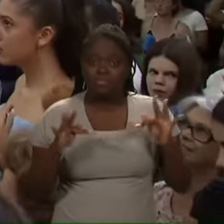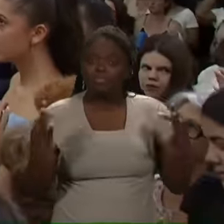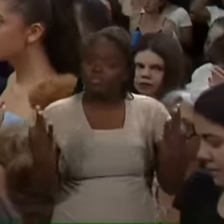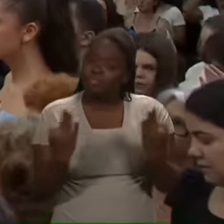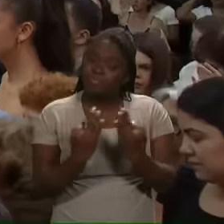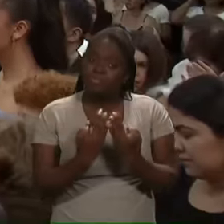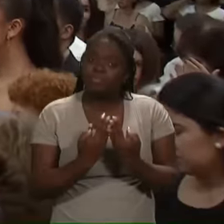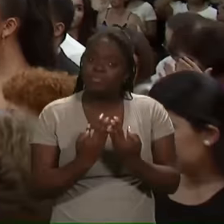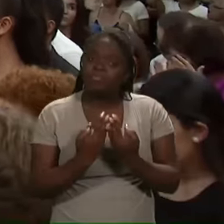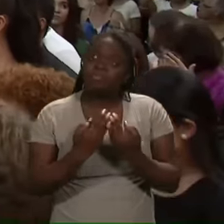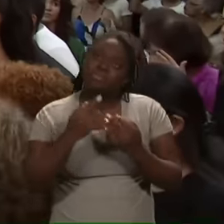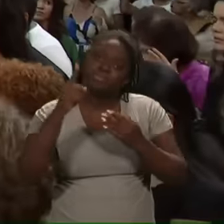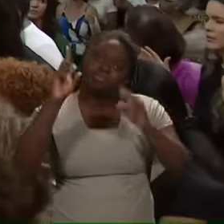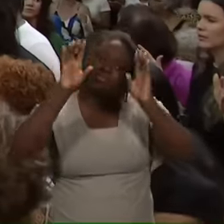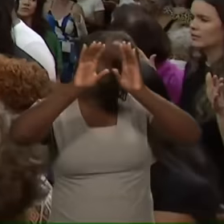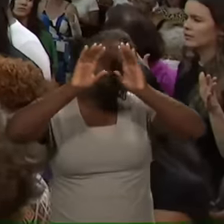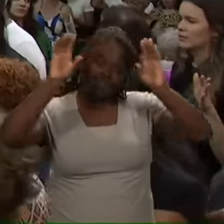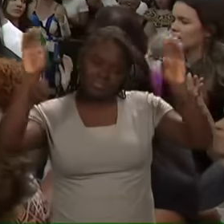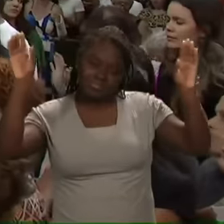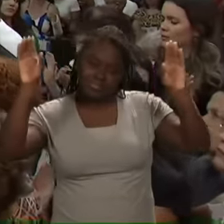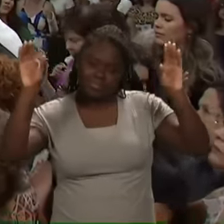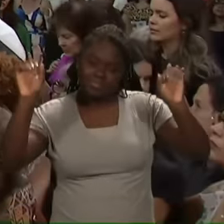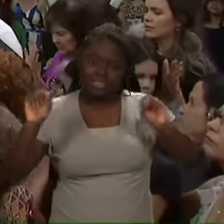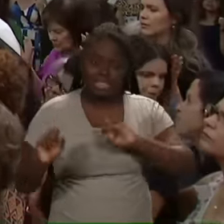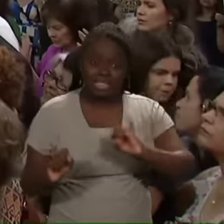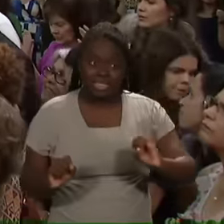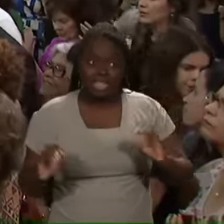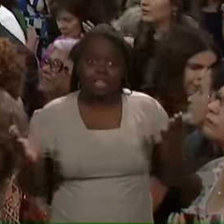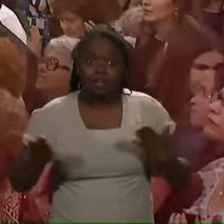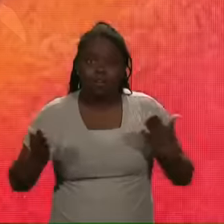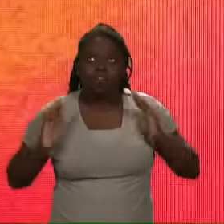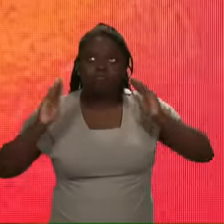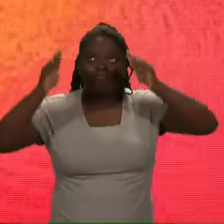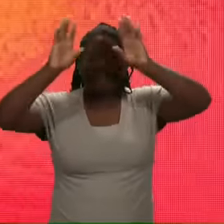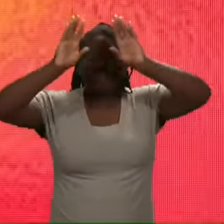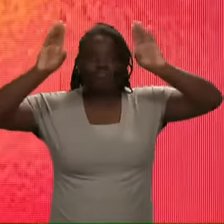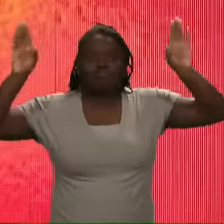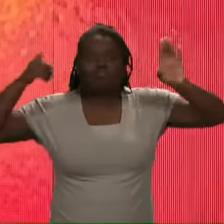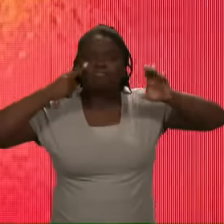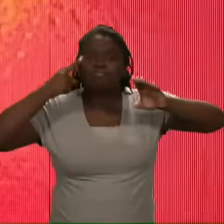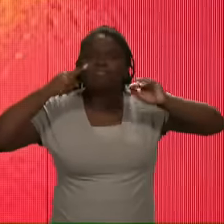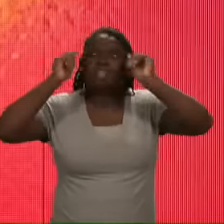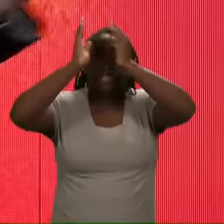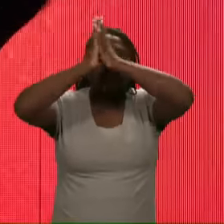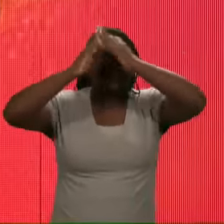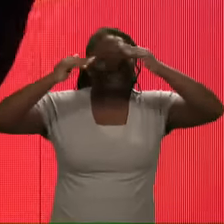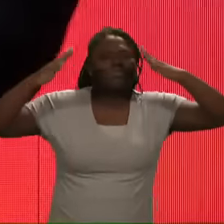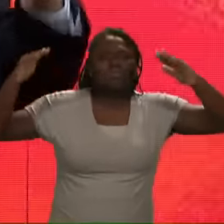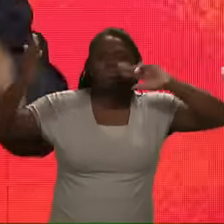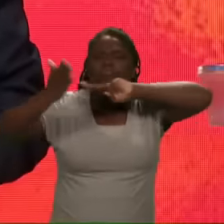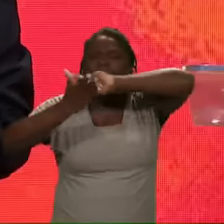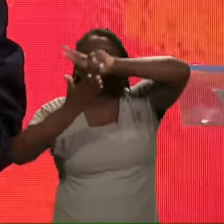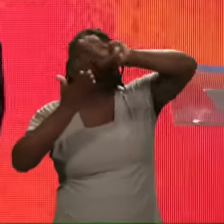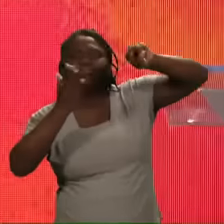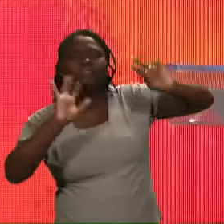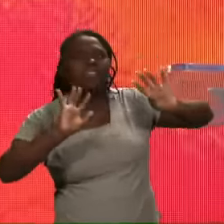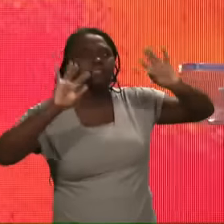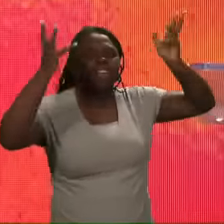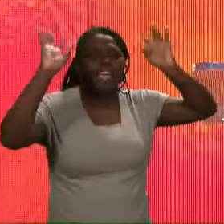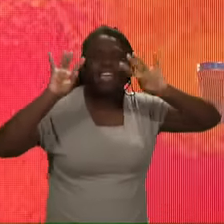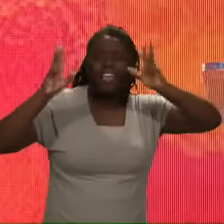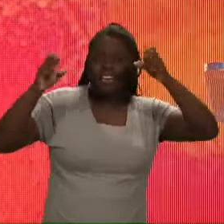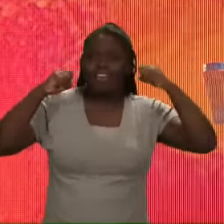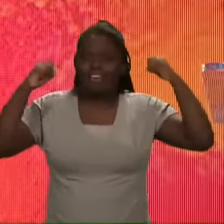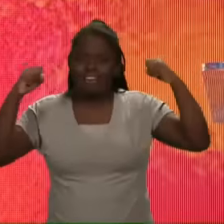Lá no céu, se você chegasse lá agora, você ia ver anjo, arcanjo, querubim fazendo festa no